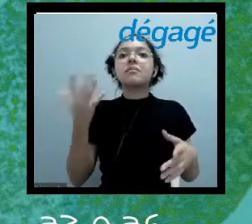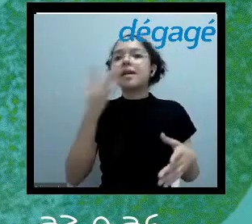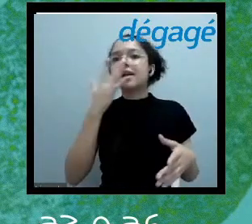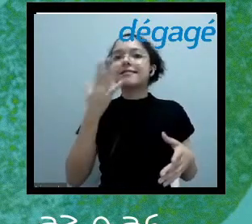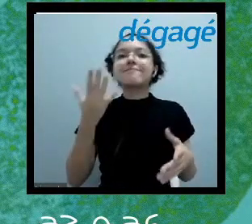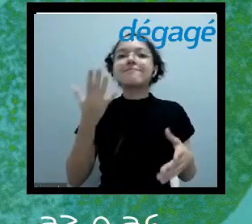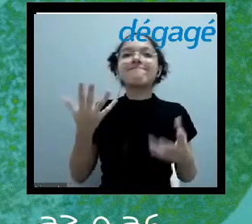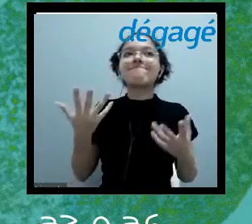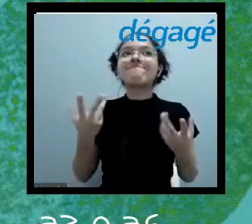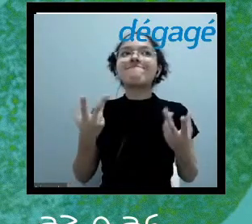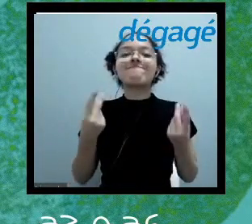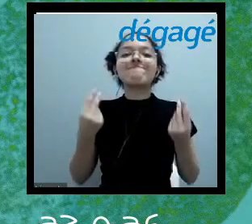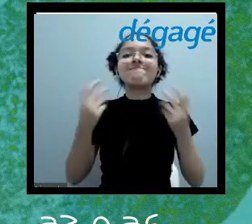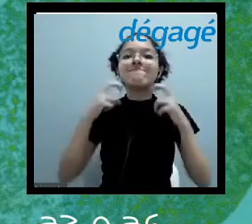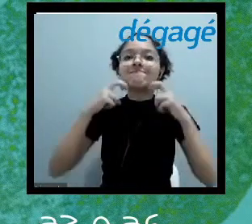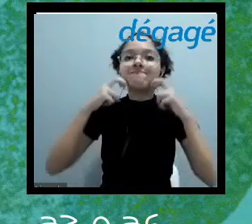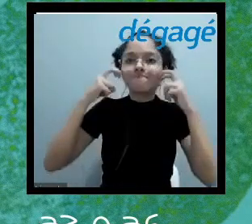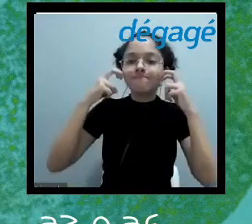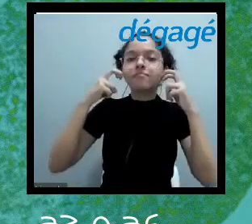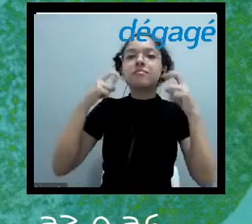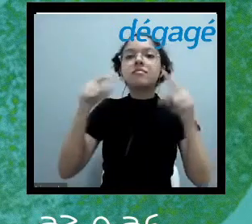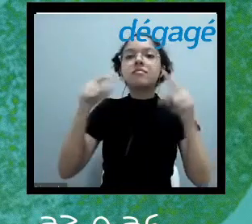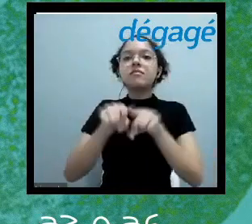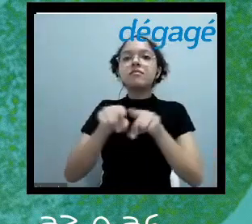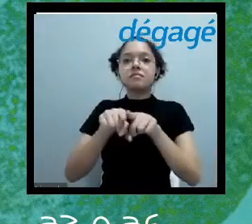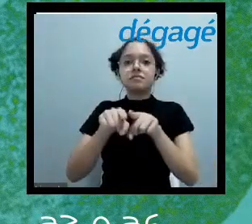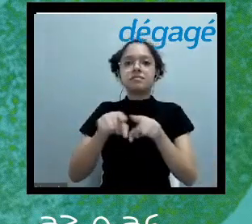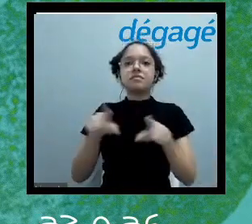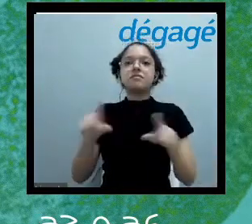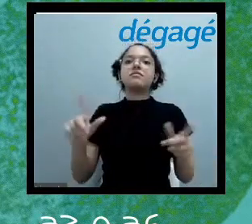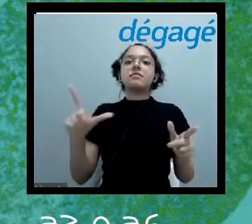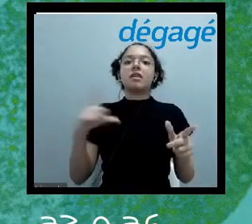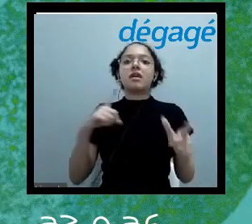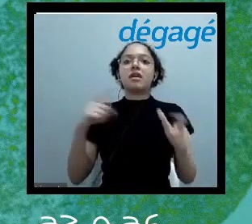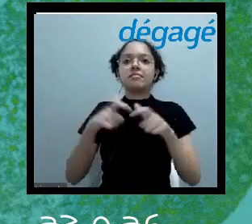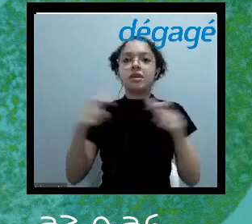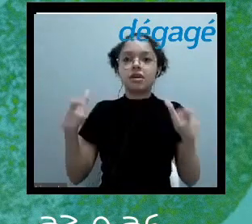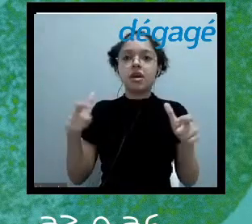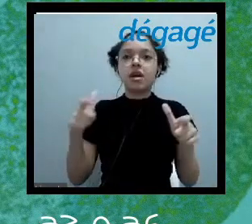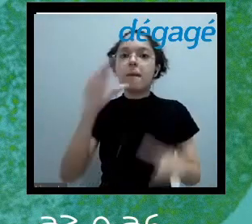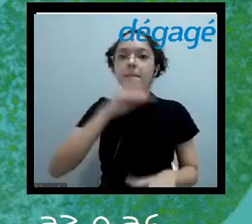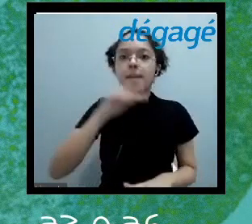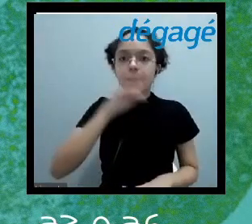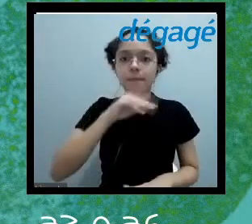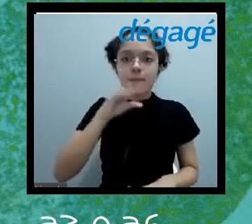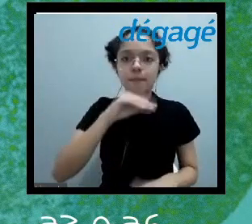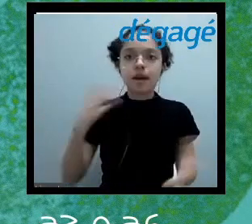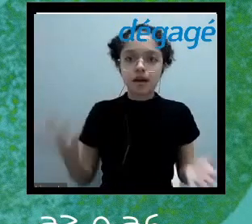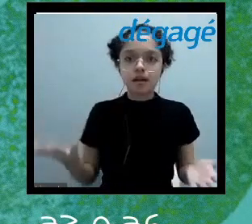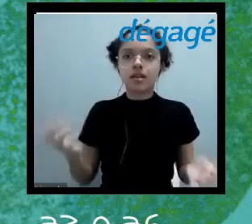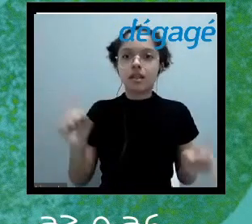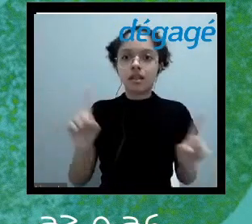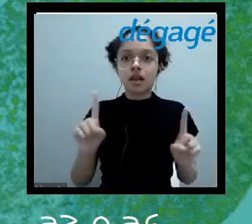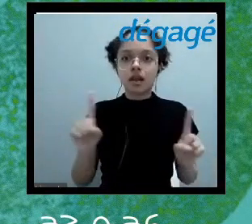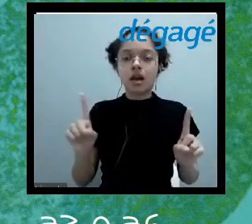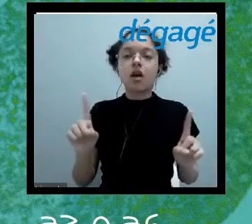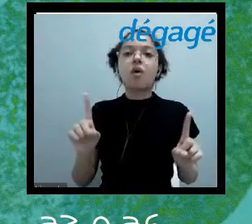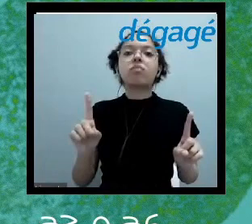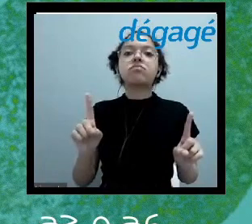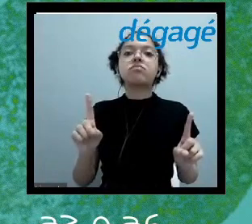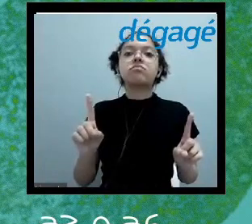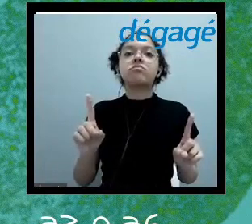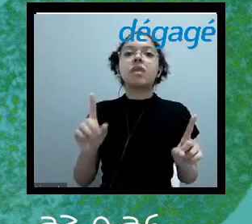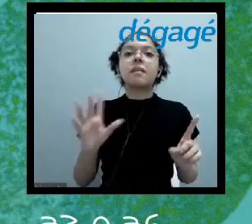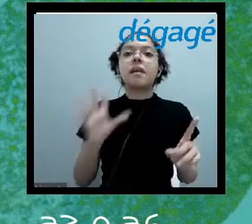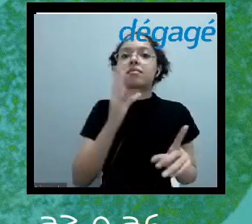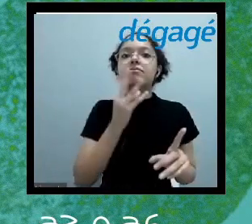falou, tem esse mito de que eles são todos dentro de uma sacola de superdotados, né?